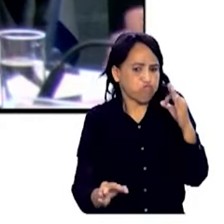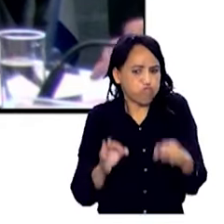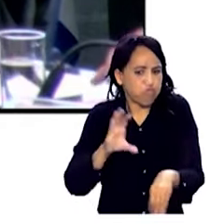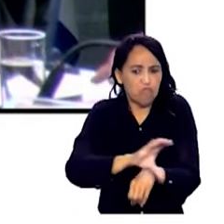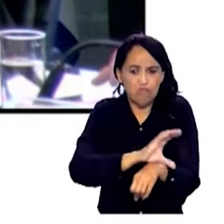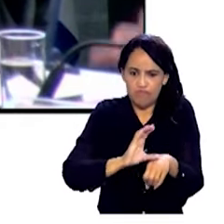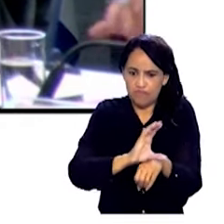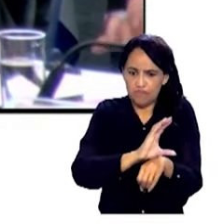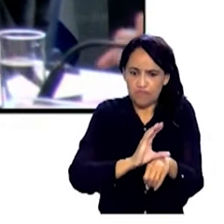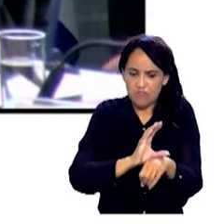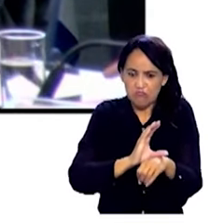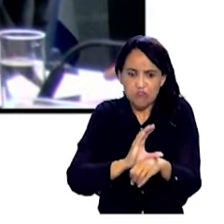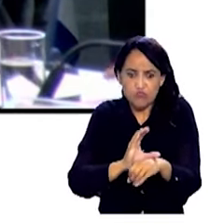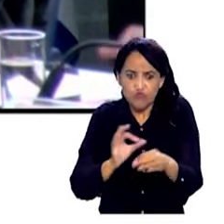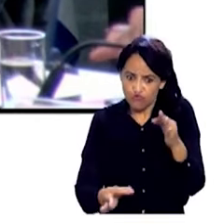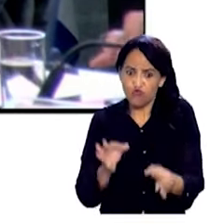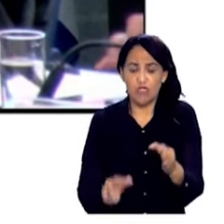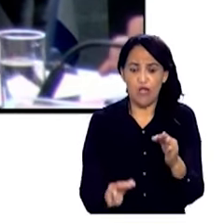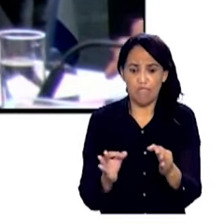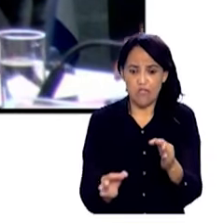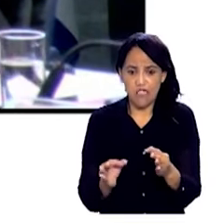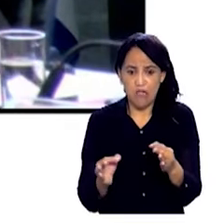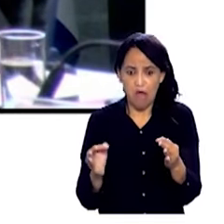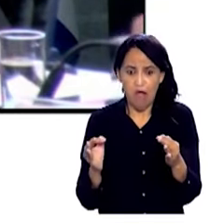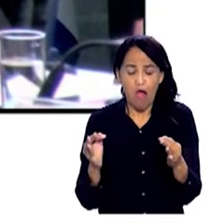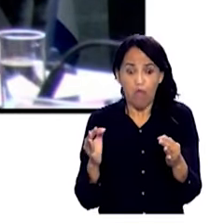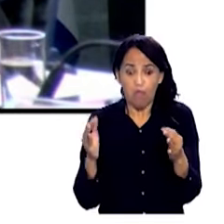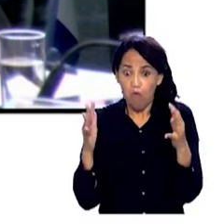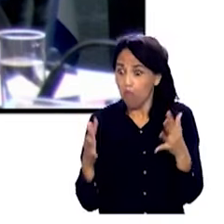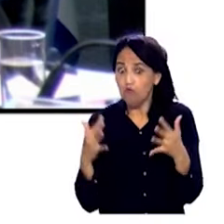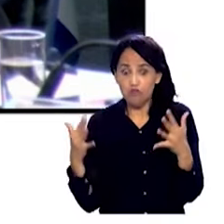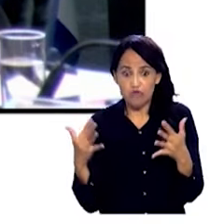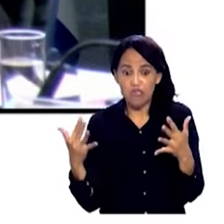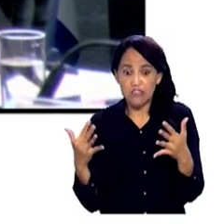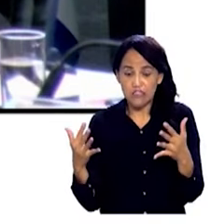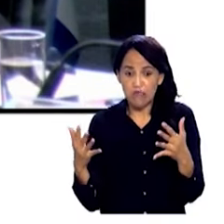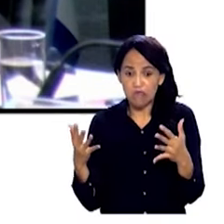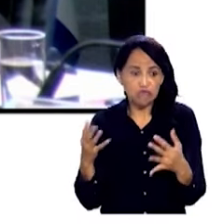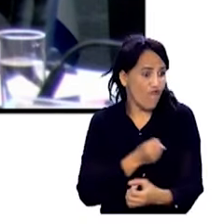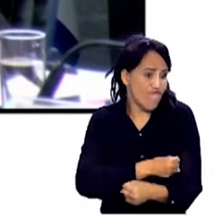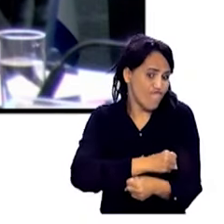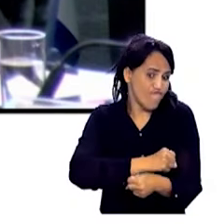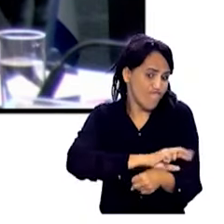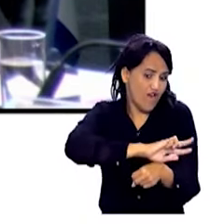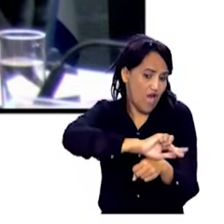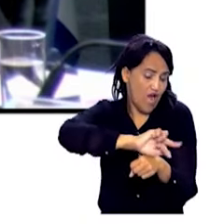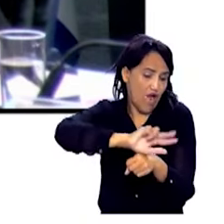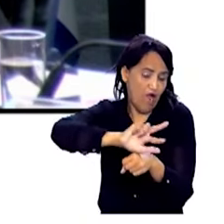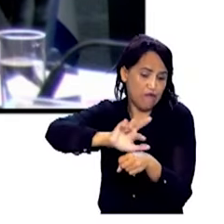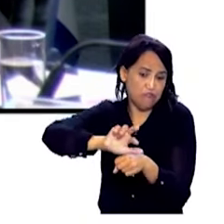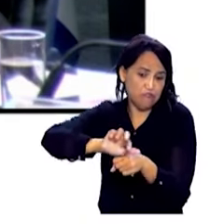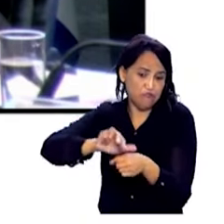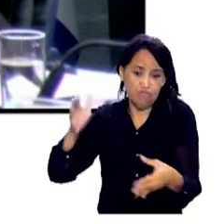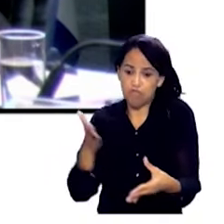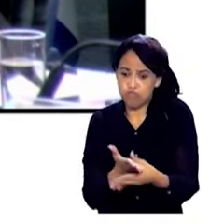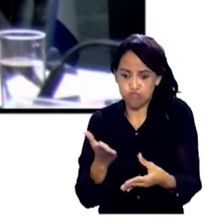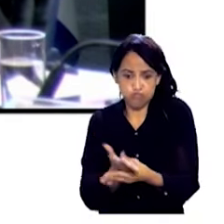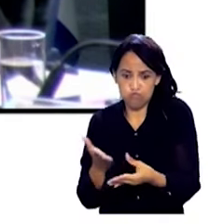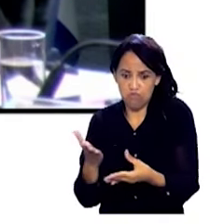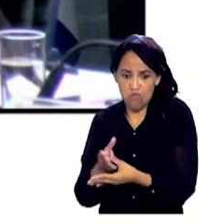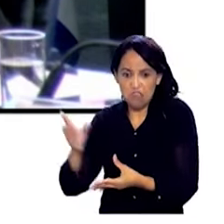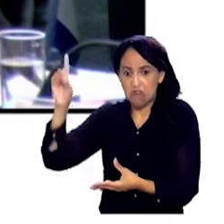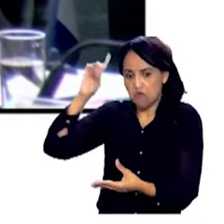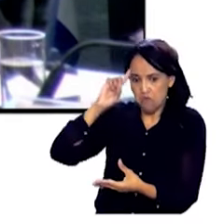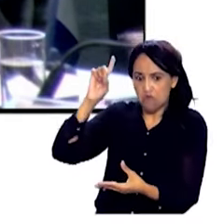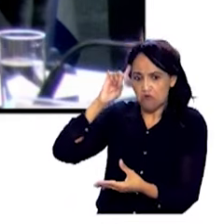julgamento com motivação seriada então muito interessante eh já com